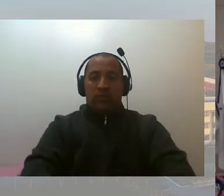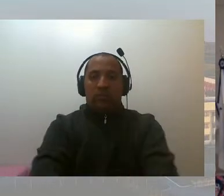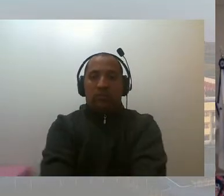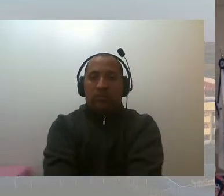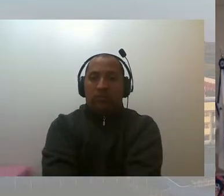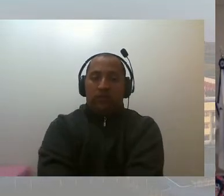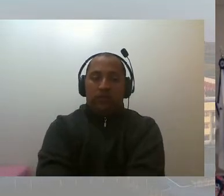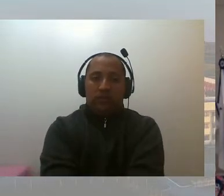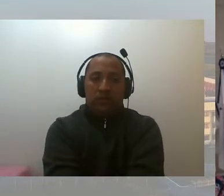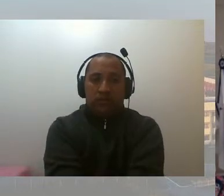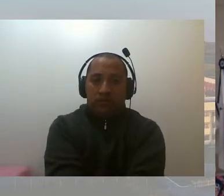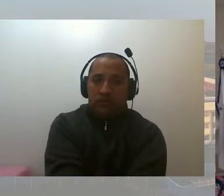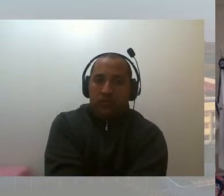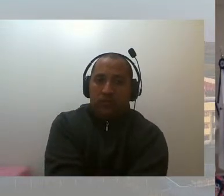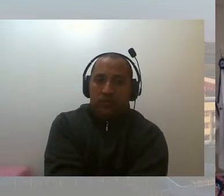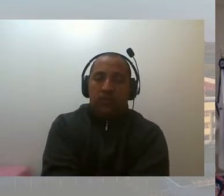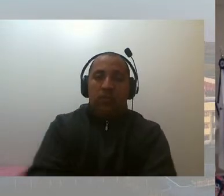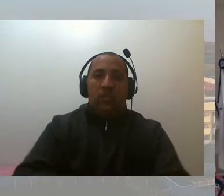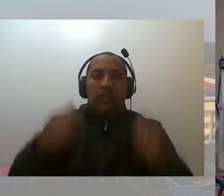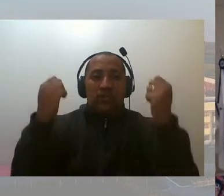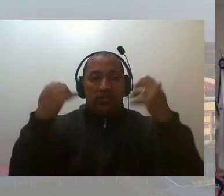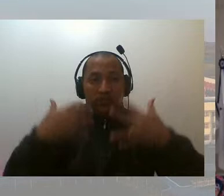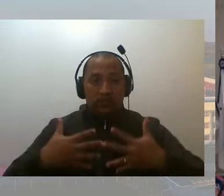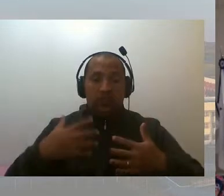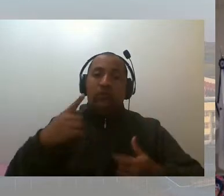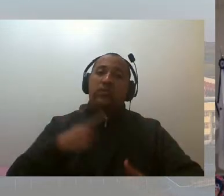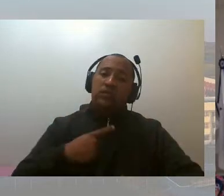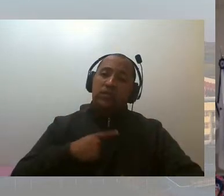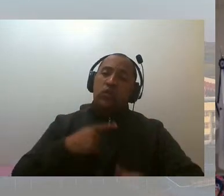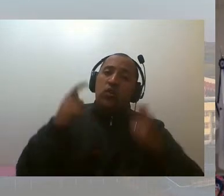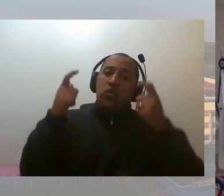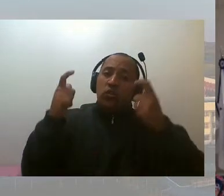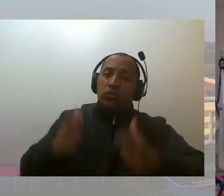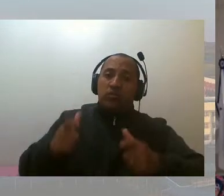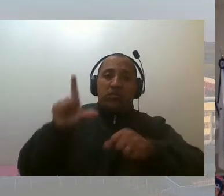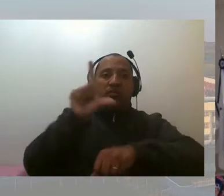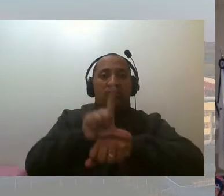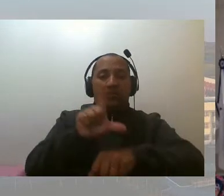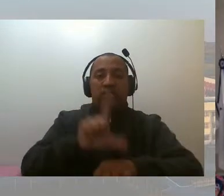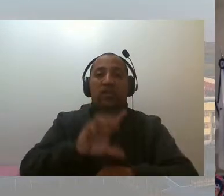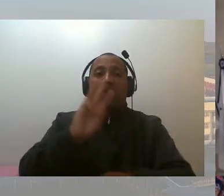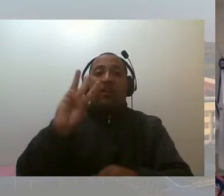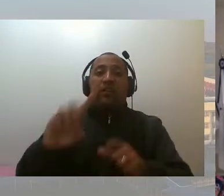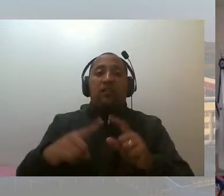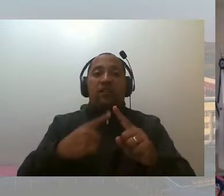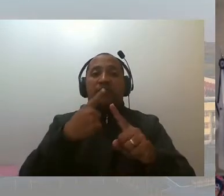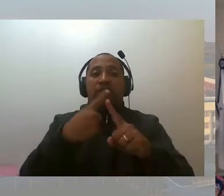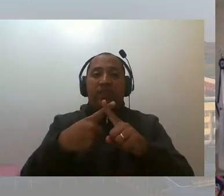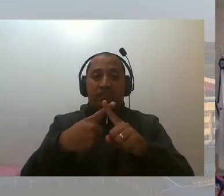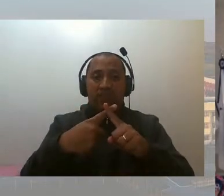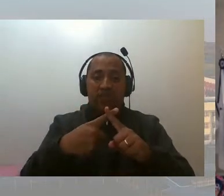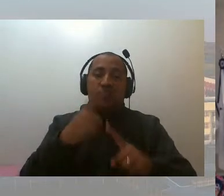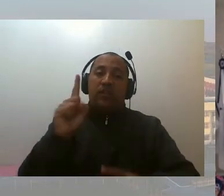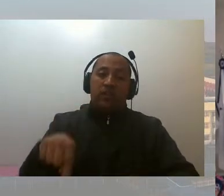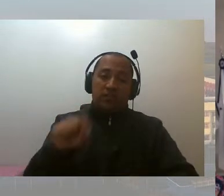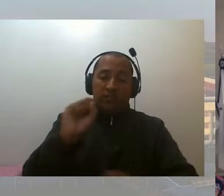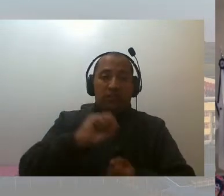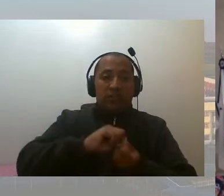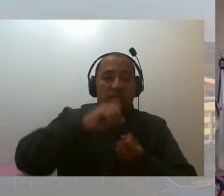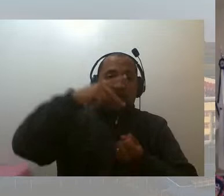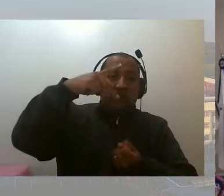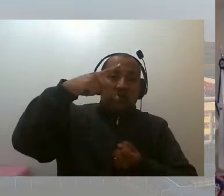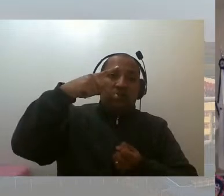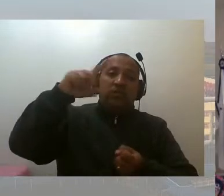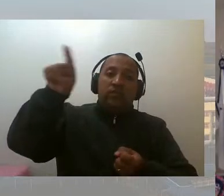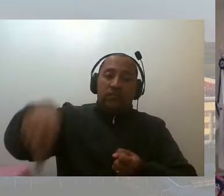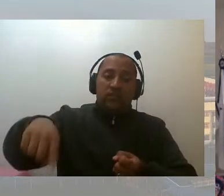trazida sobre ter sido realizado em Santana do Livramento 3 vezes o CIEP foi porque